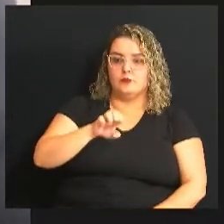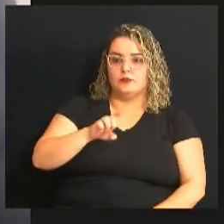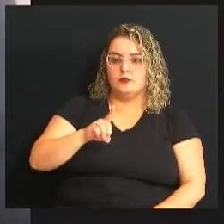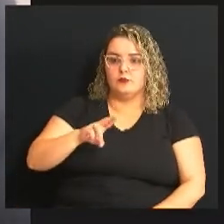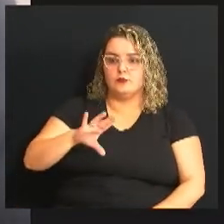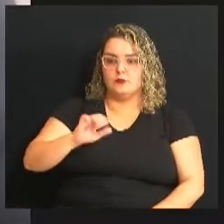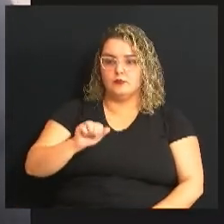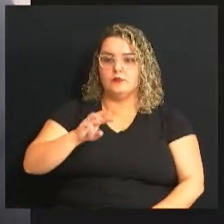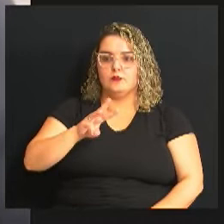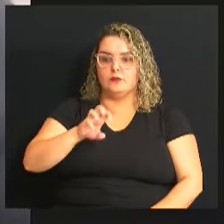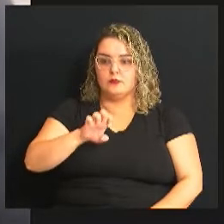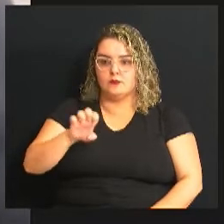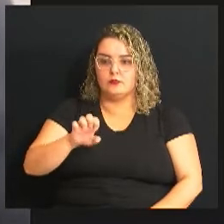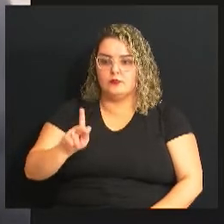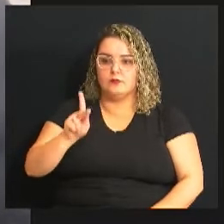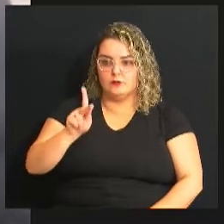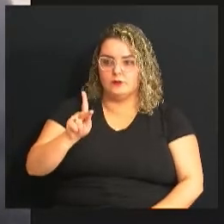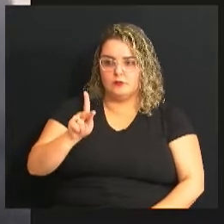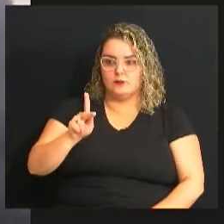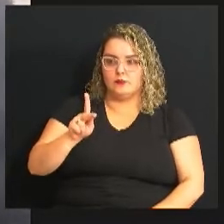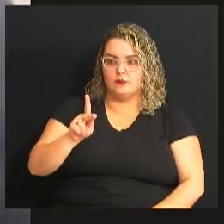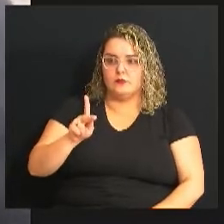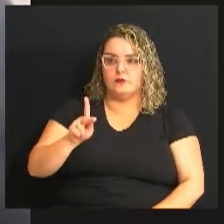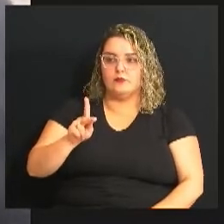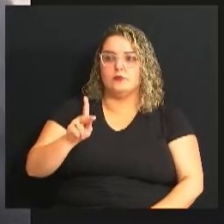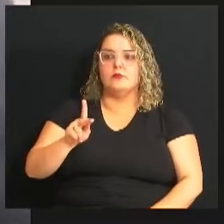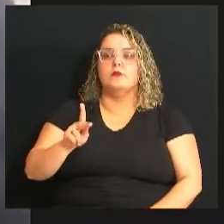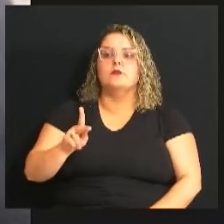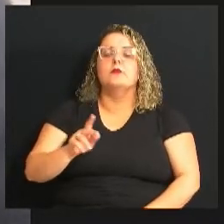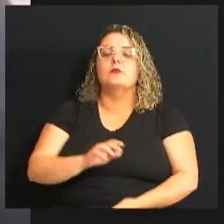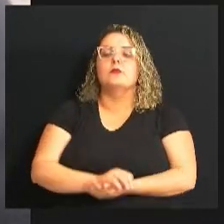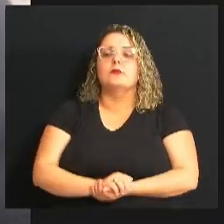www.educawiki, Wiki semana em inglês,